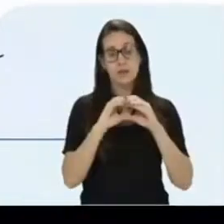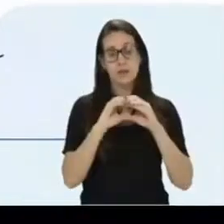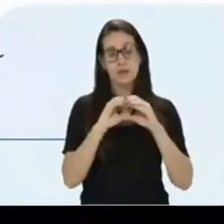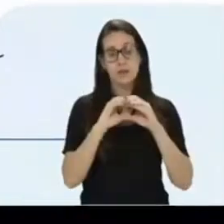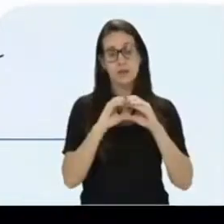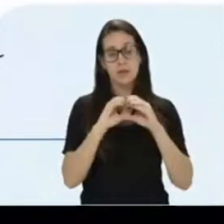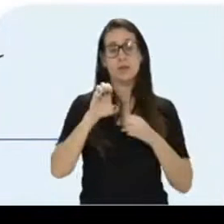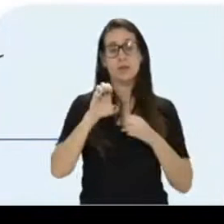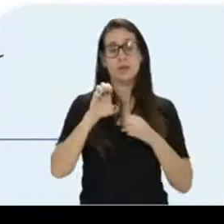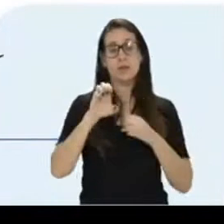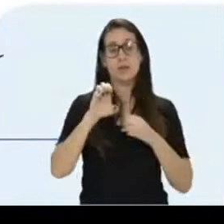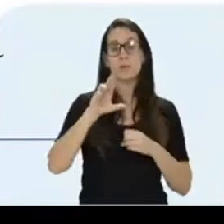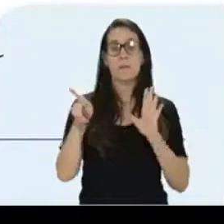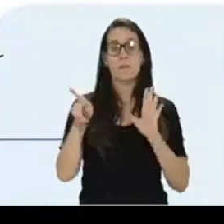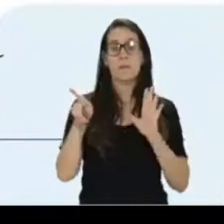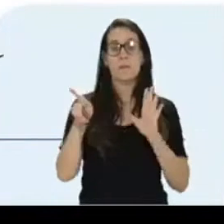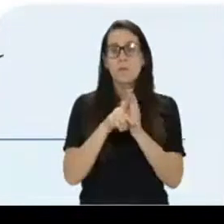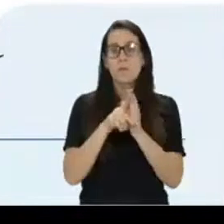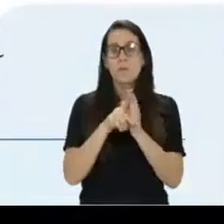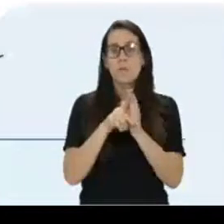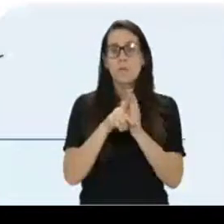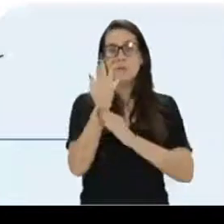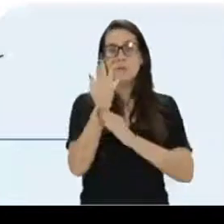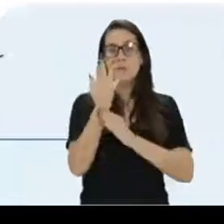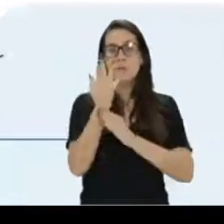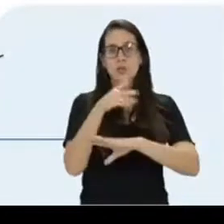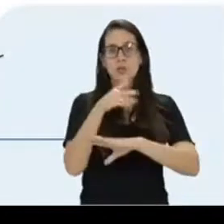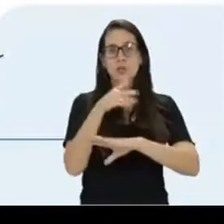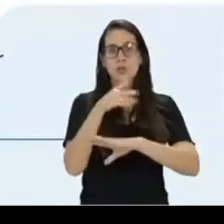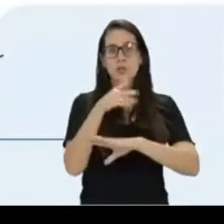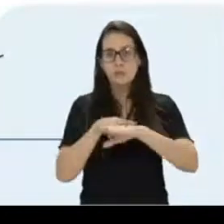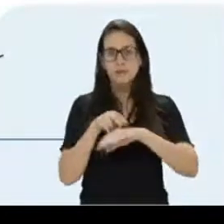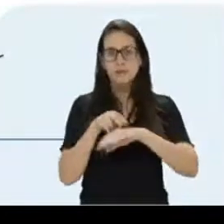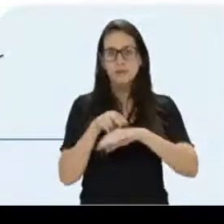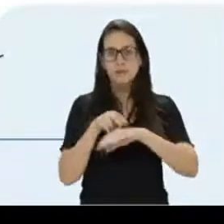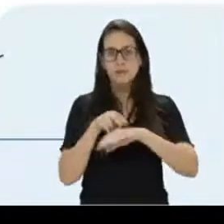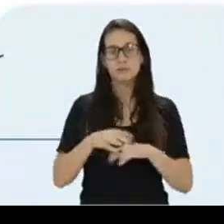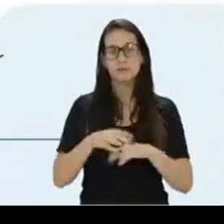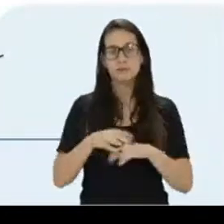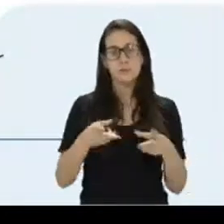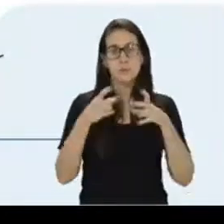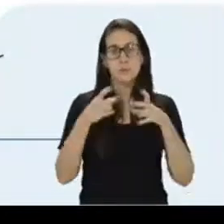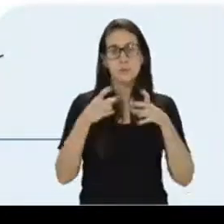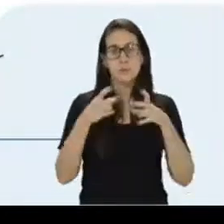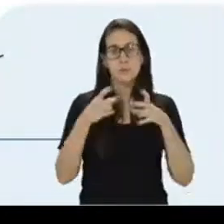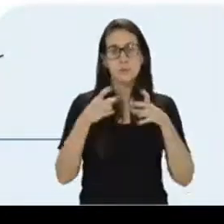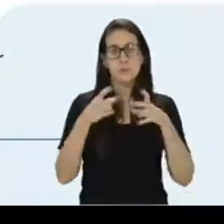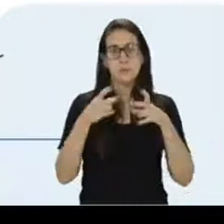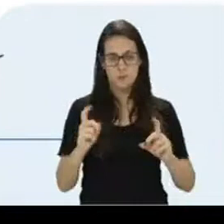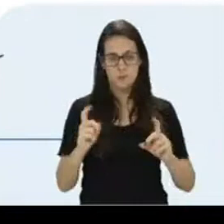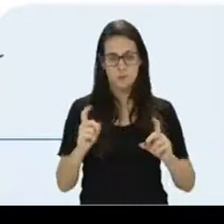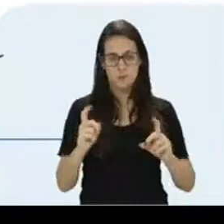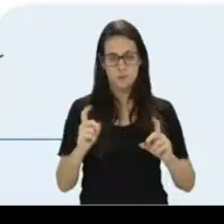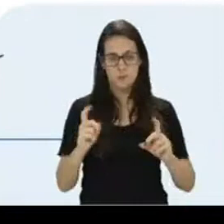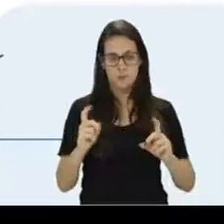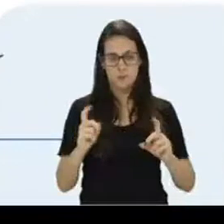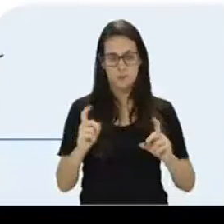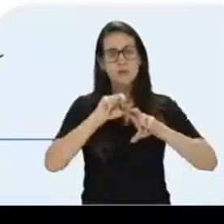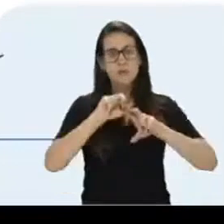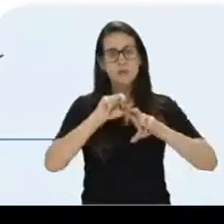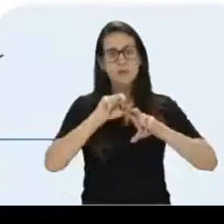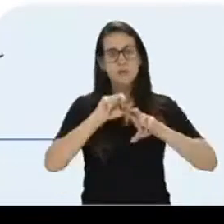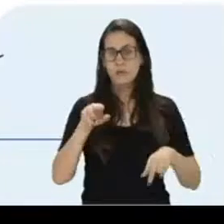vegetais. Então, nós vamos ver que as paredes celulares das bactérias, né, dos seres procariontes, elas possuem açúcares diferentes e